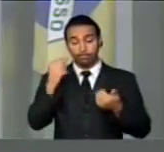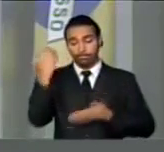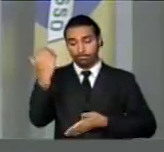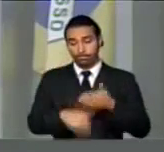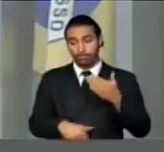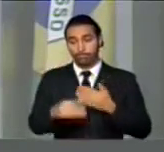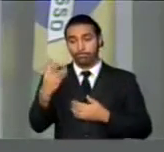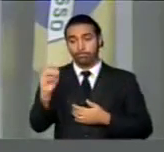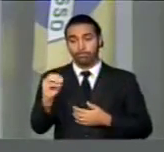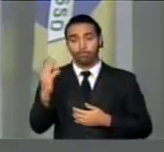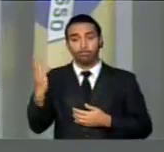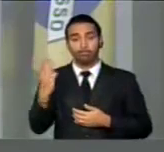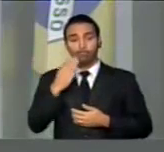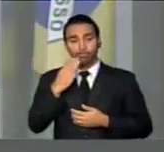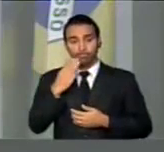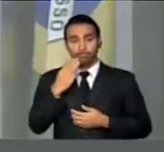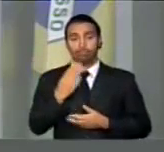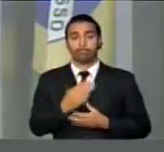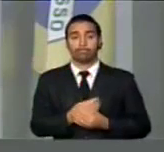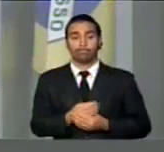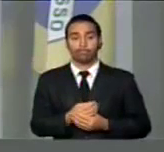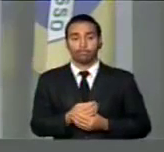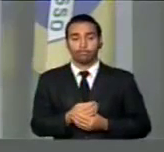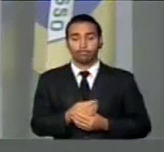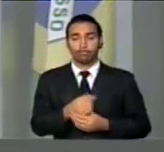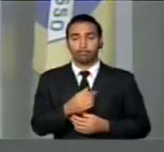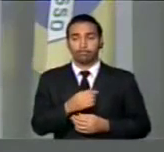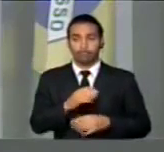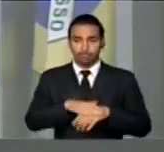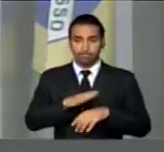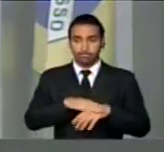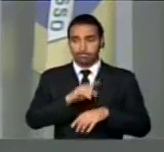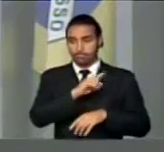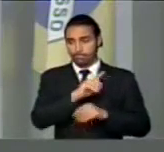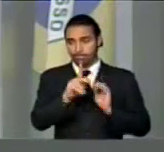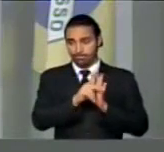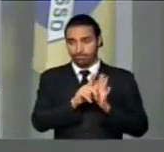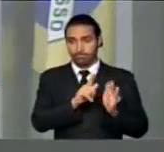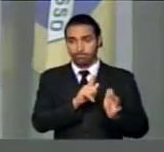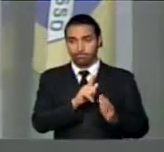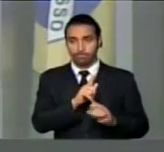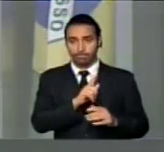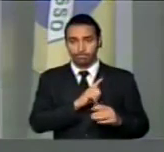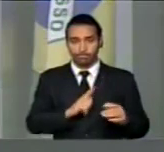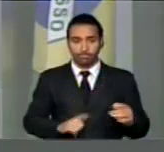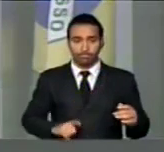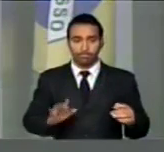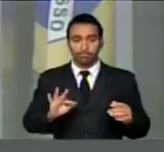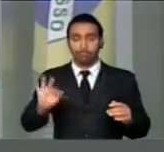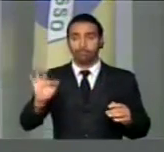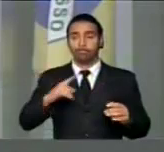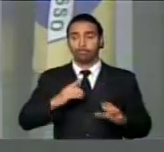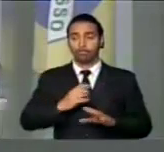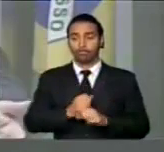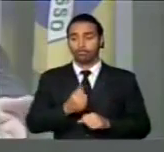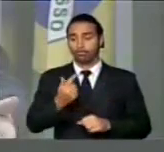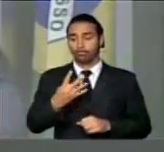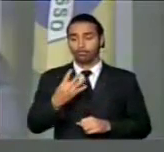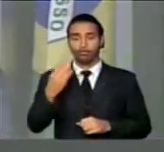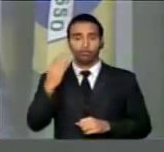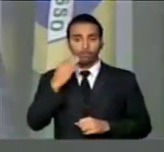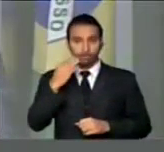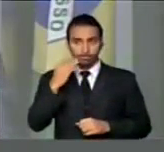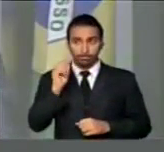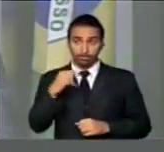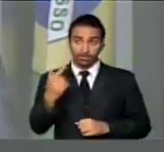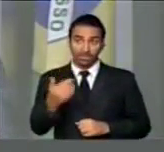30 bilhões da parte que cabe à União. A parte que cabe à União nesse superávit serão 24 bilhões, o governo